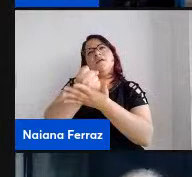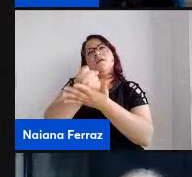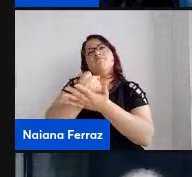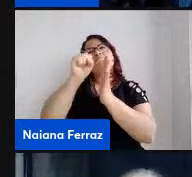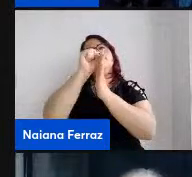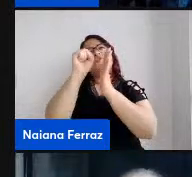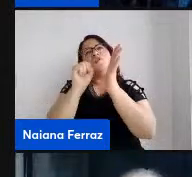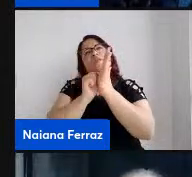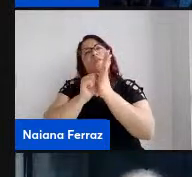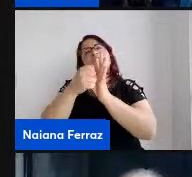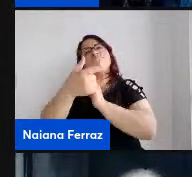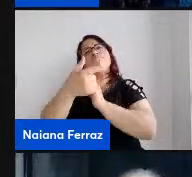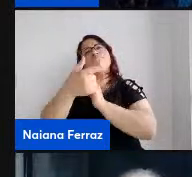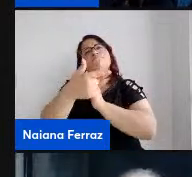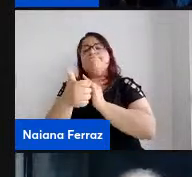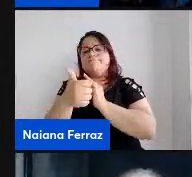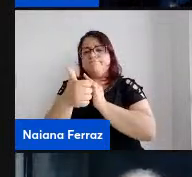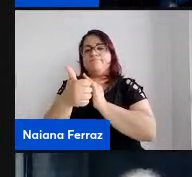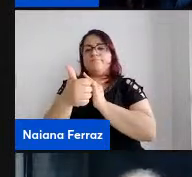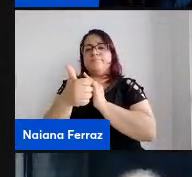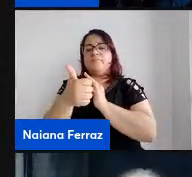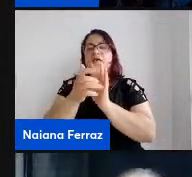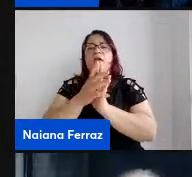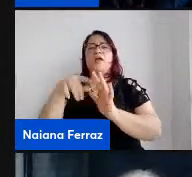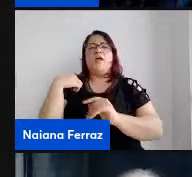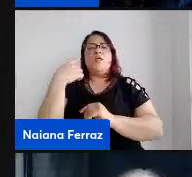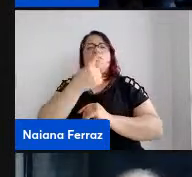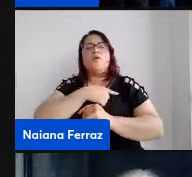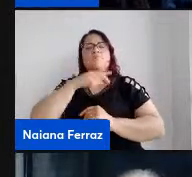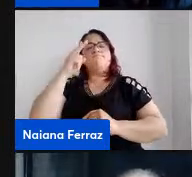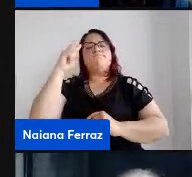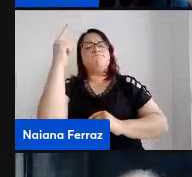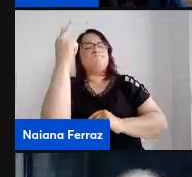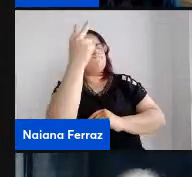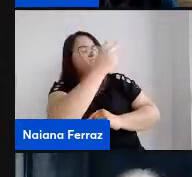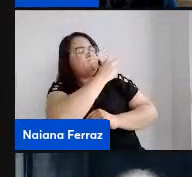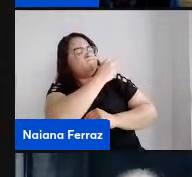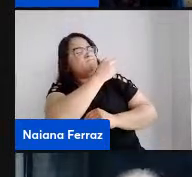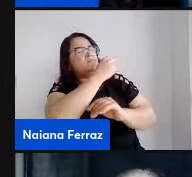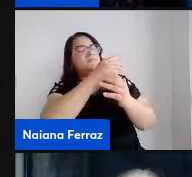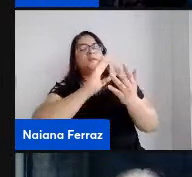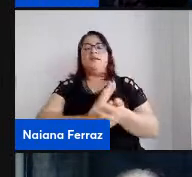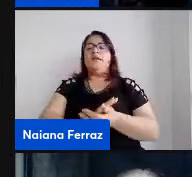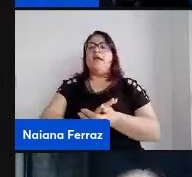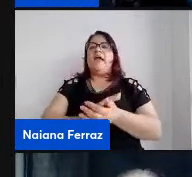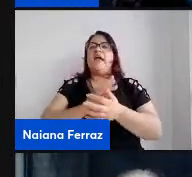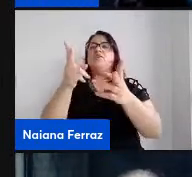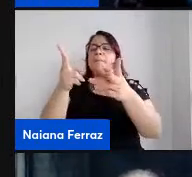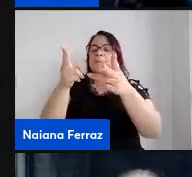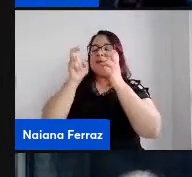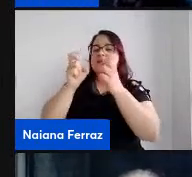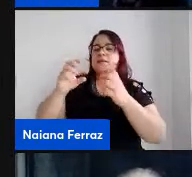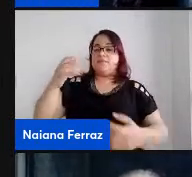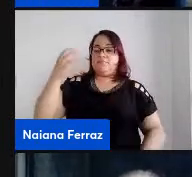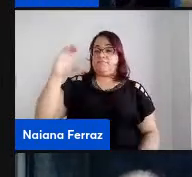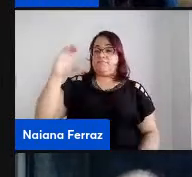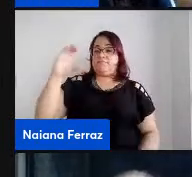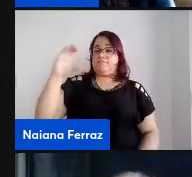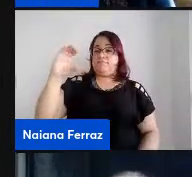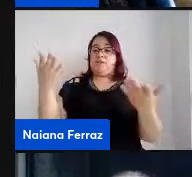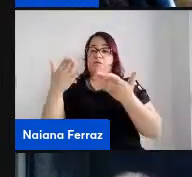XXI, quando olhamos para trás, a ciência hoje nos mostra